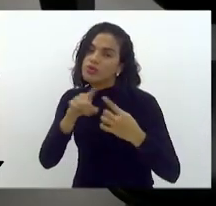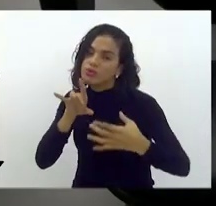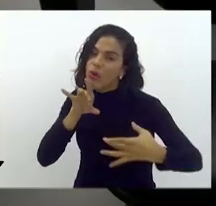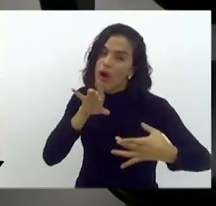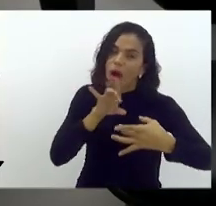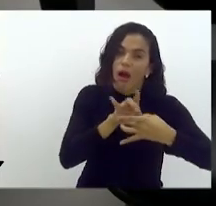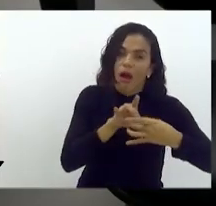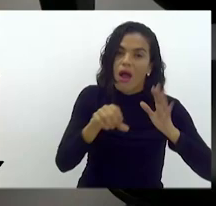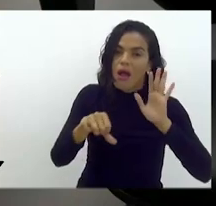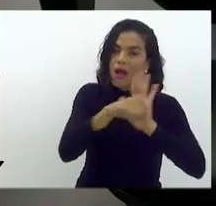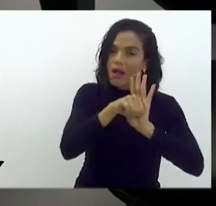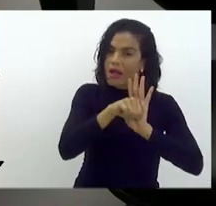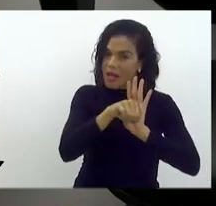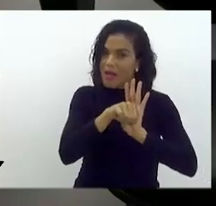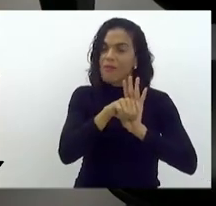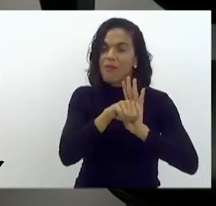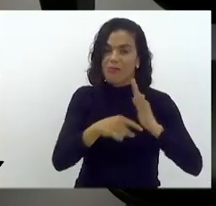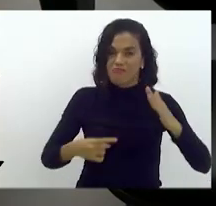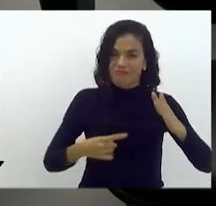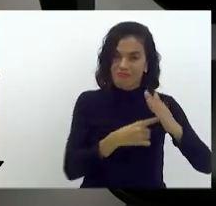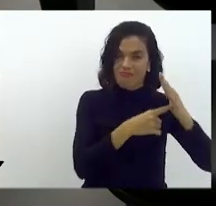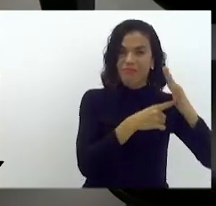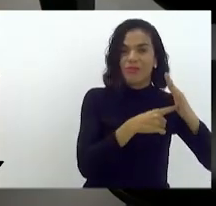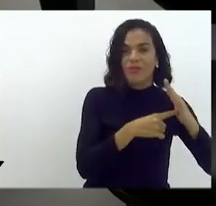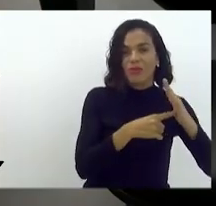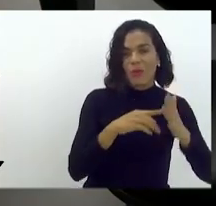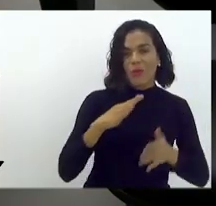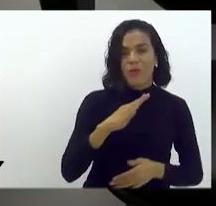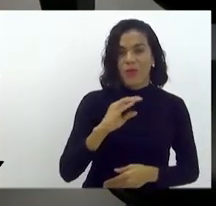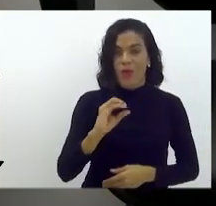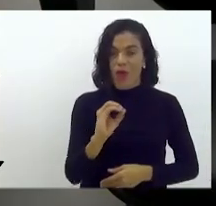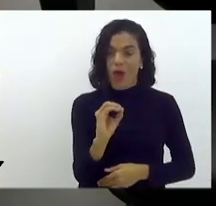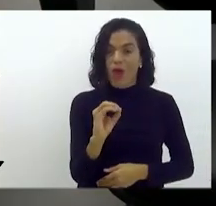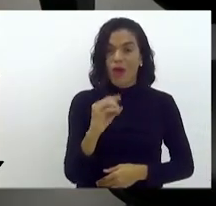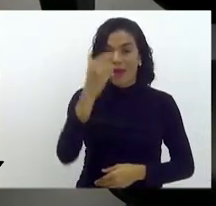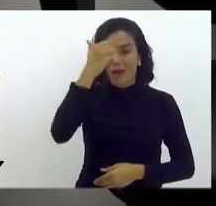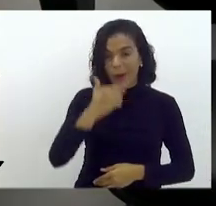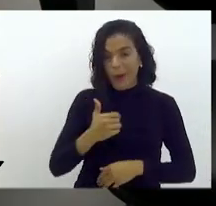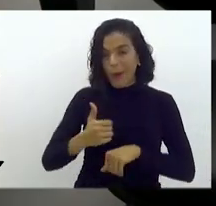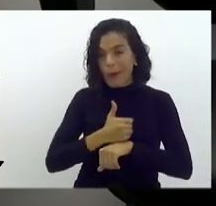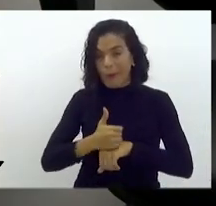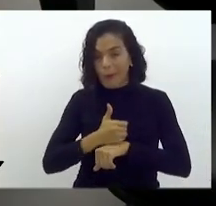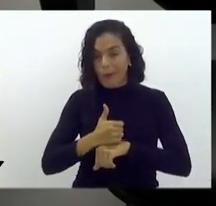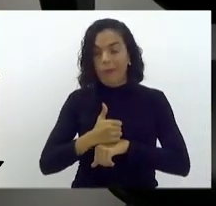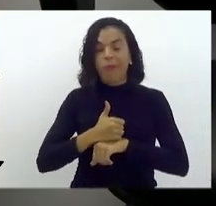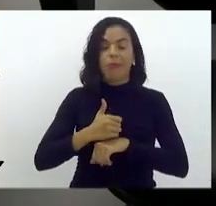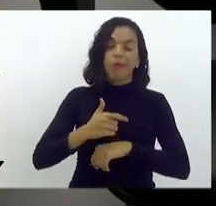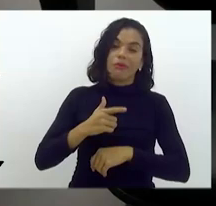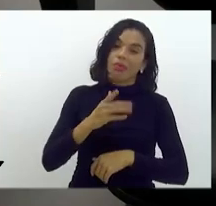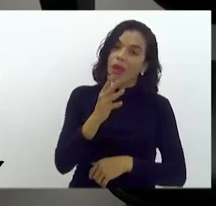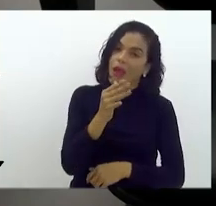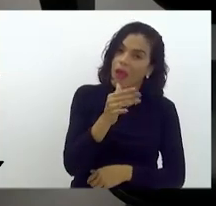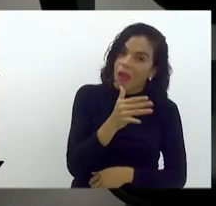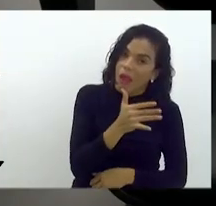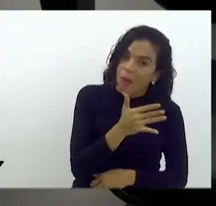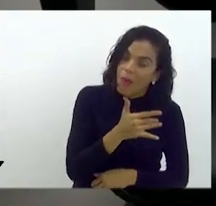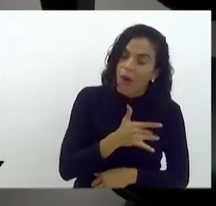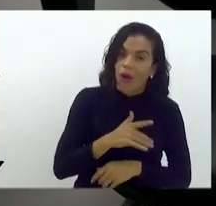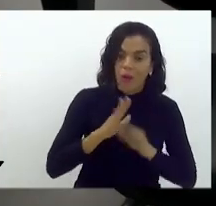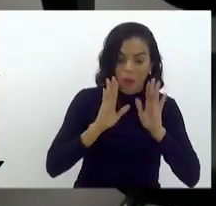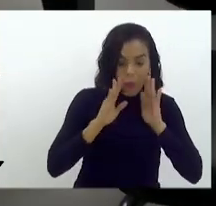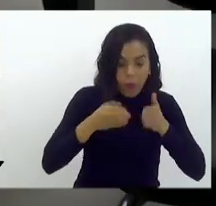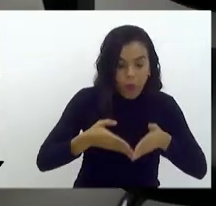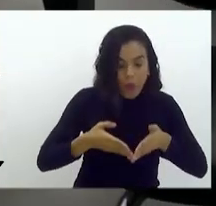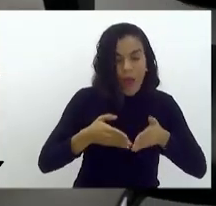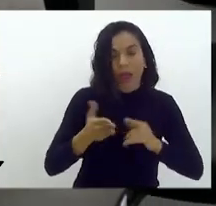Crime vinculado no registro da ocorrência no inquérito policial o perito tem um tempo né que gasta em cima disso quando a tecnologia